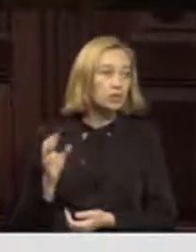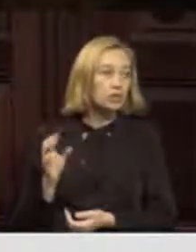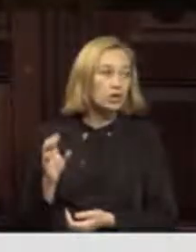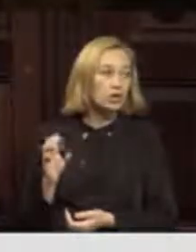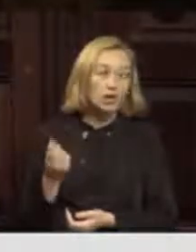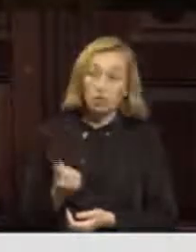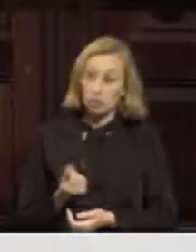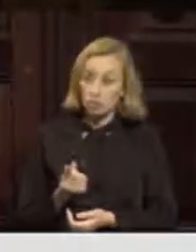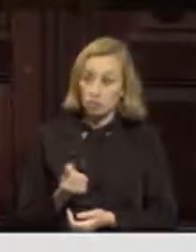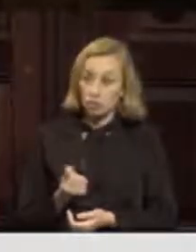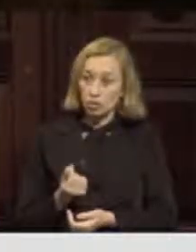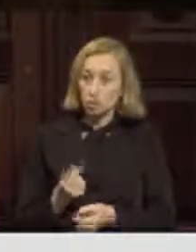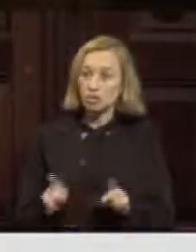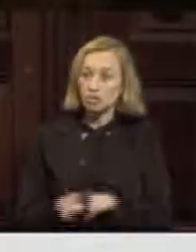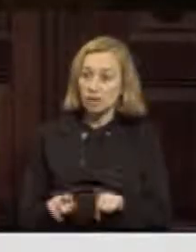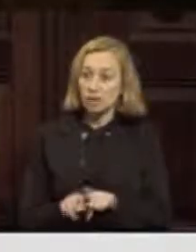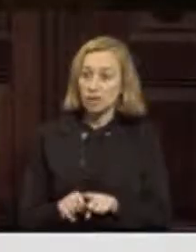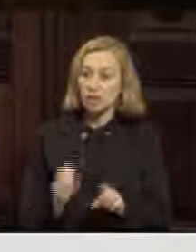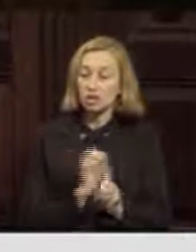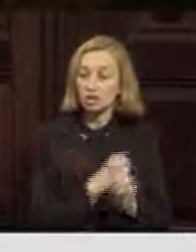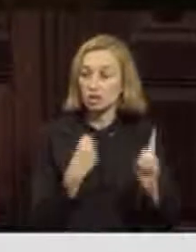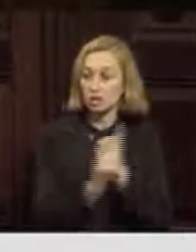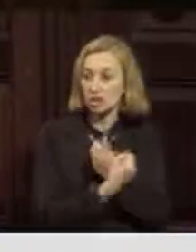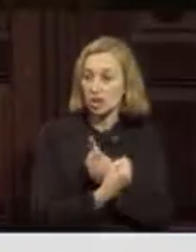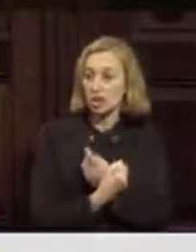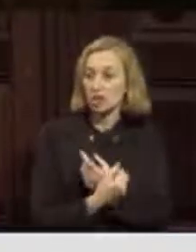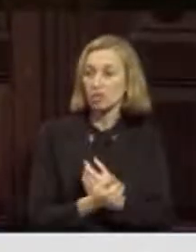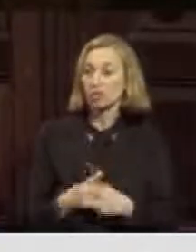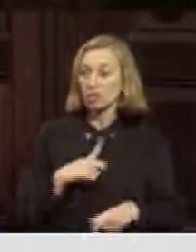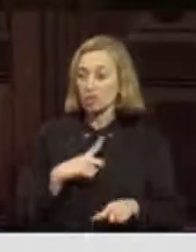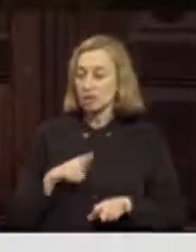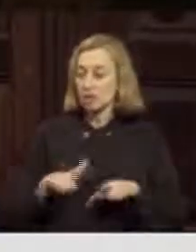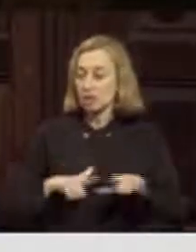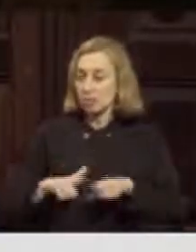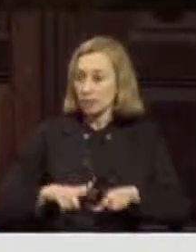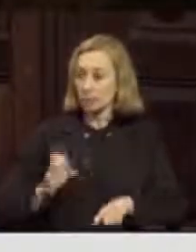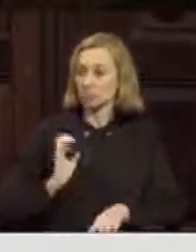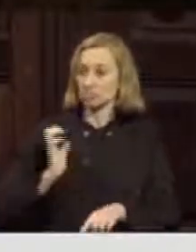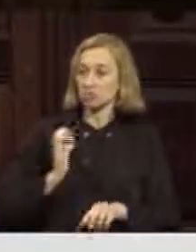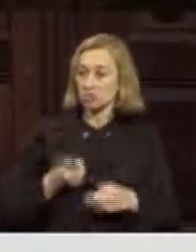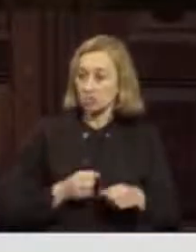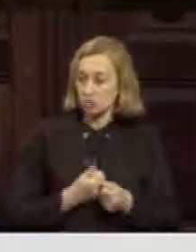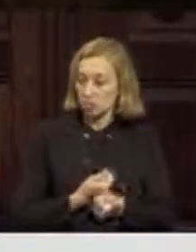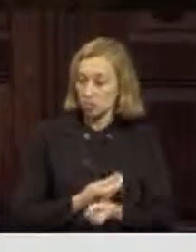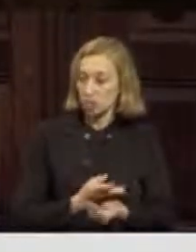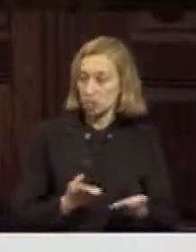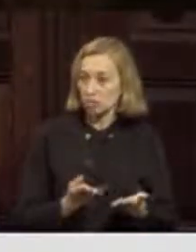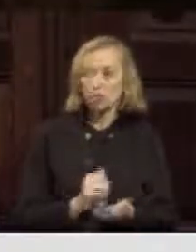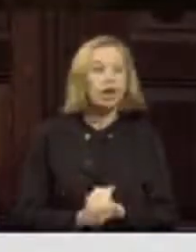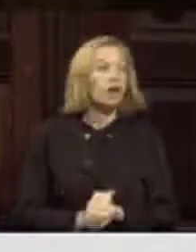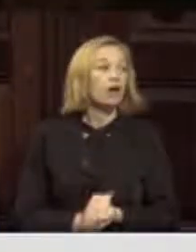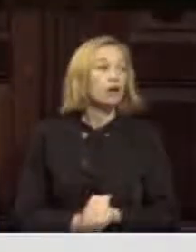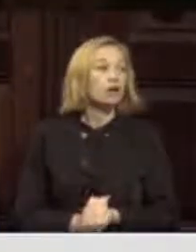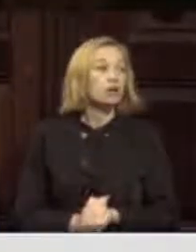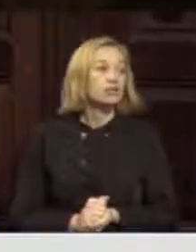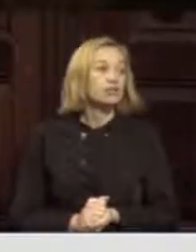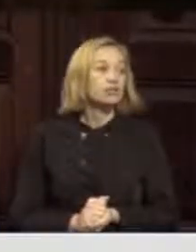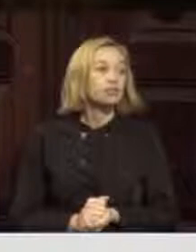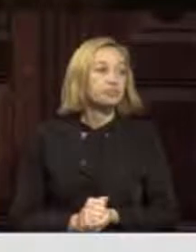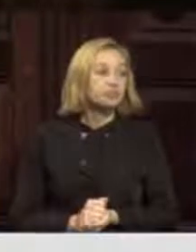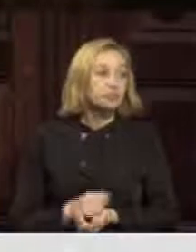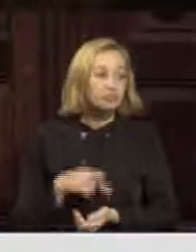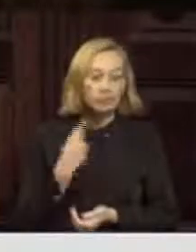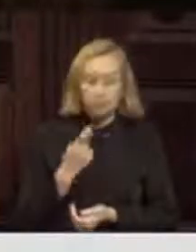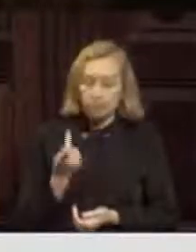de emprego, distribuidor de riqueza. Só lembrarmos aqui, falando novamente